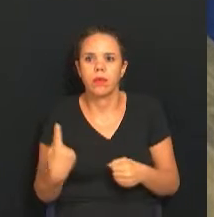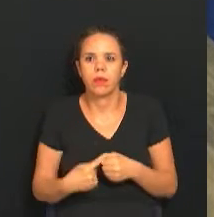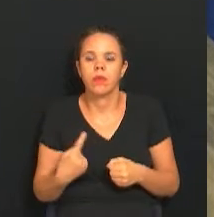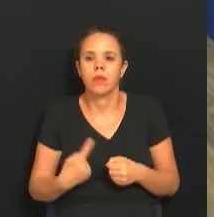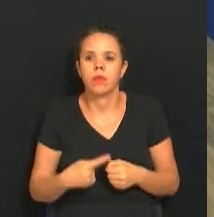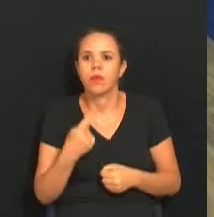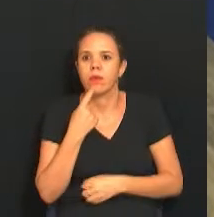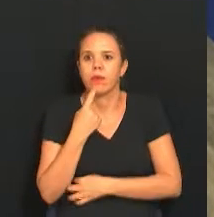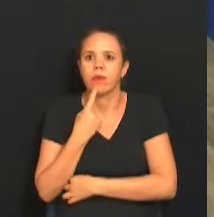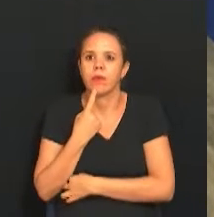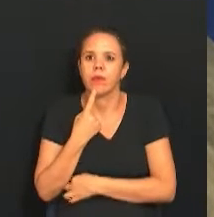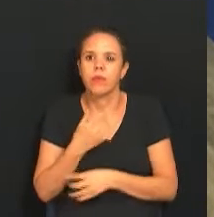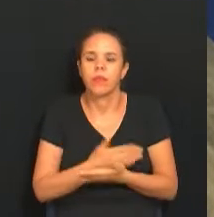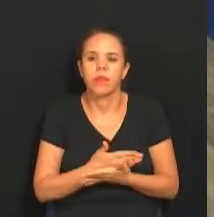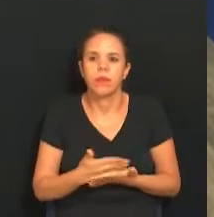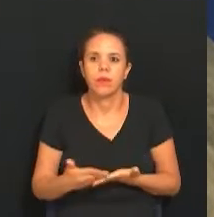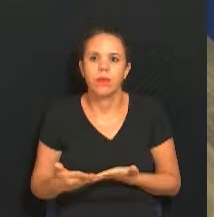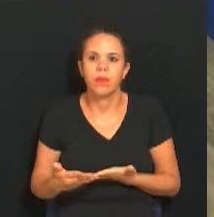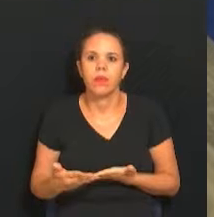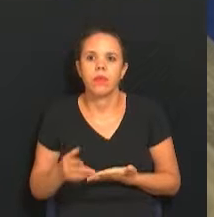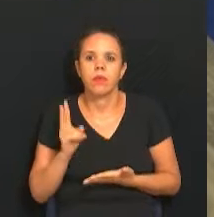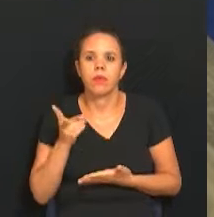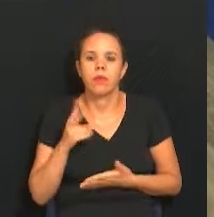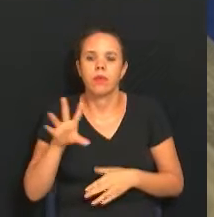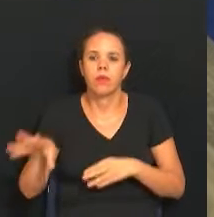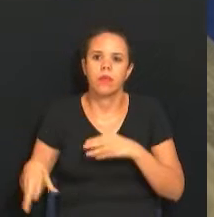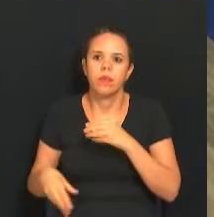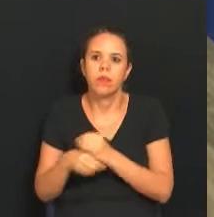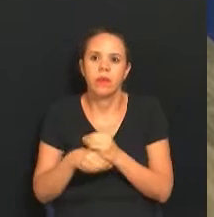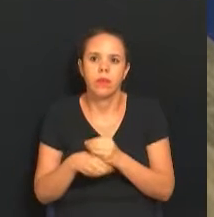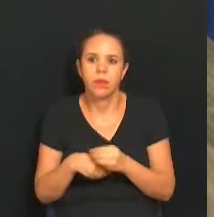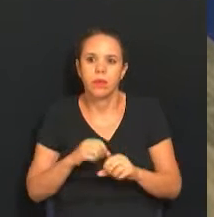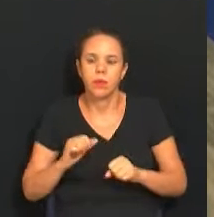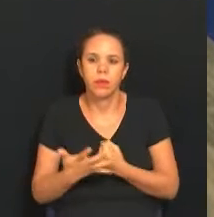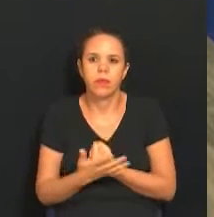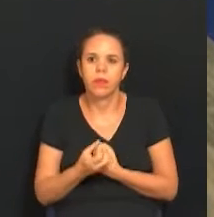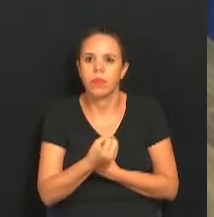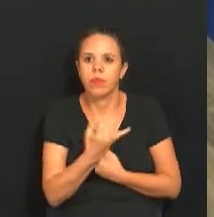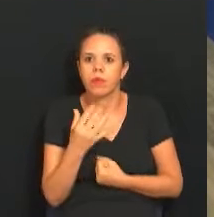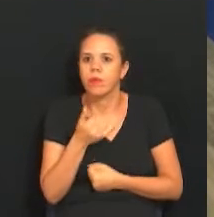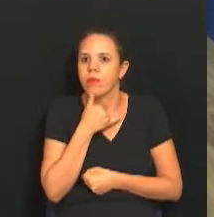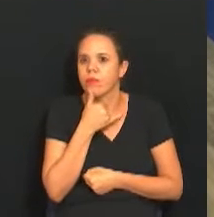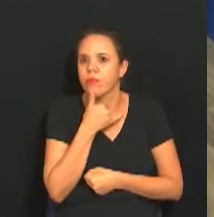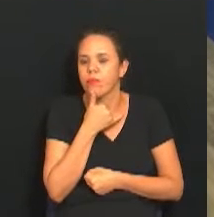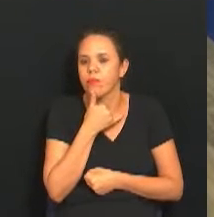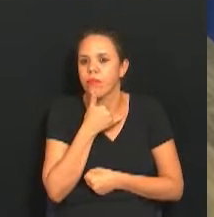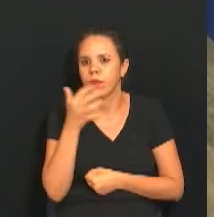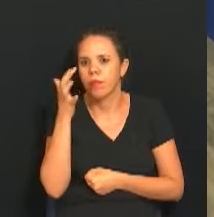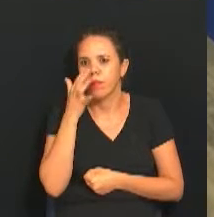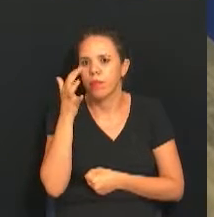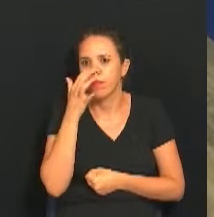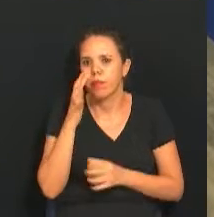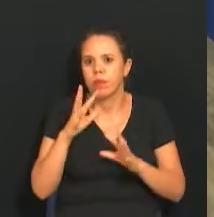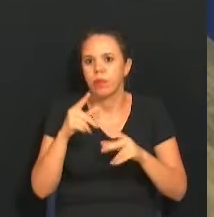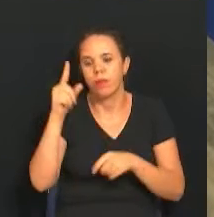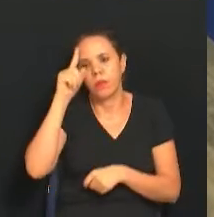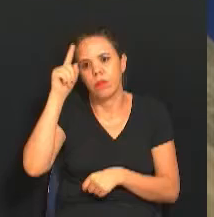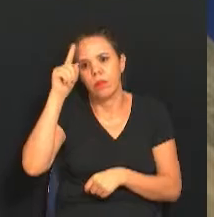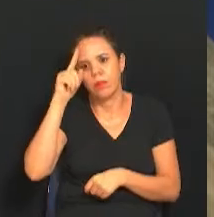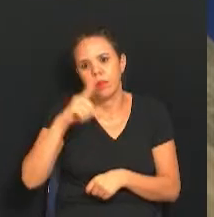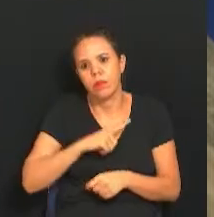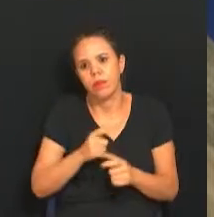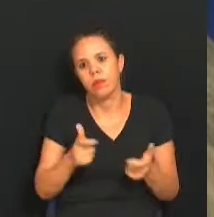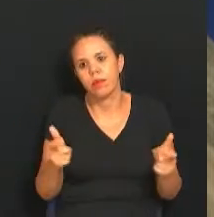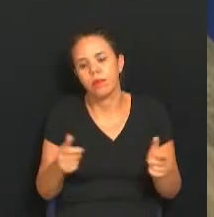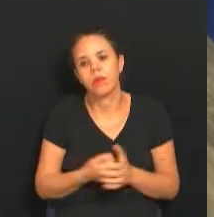metrópoles menina a gente começa como sempre aqui atualizando os dados de convite né Porque infelizmente impressionante todos os dias tem